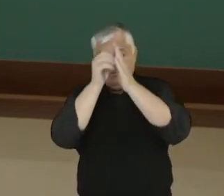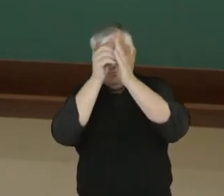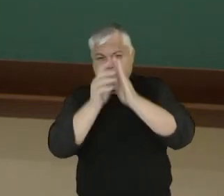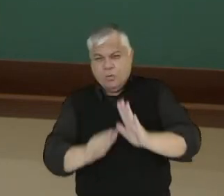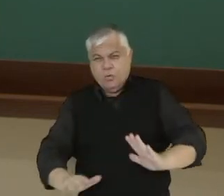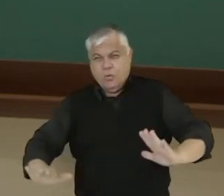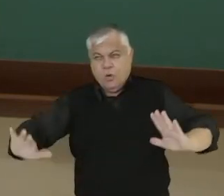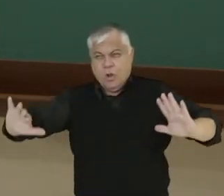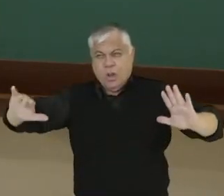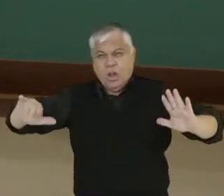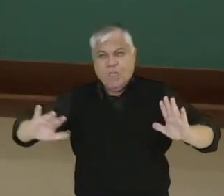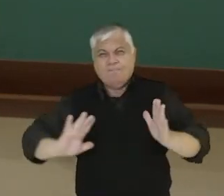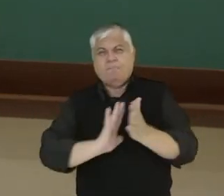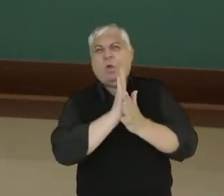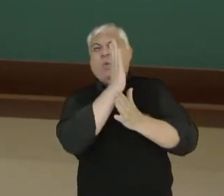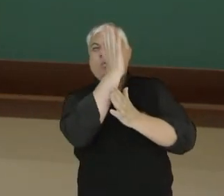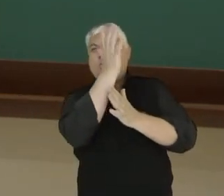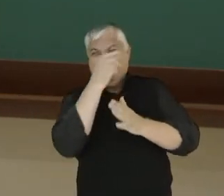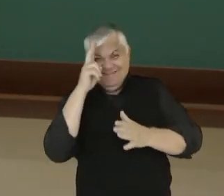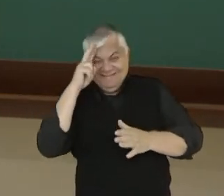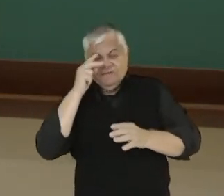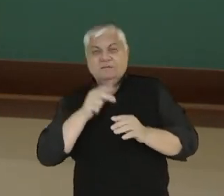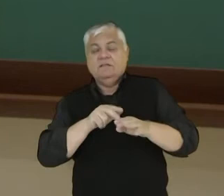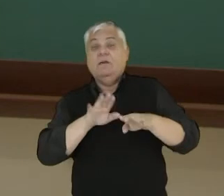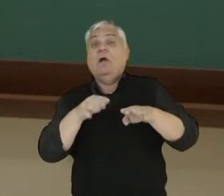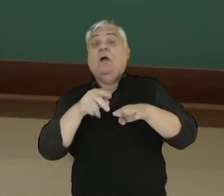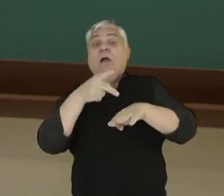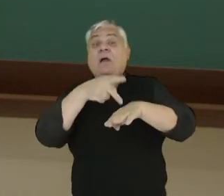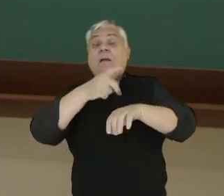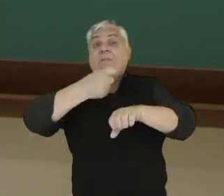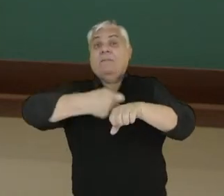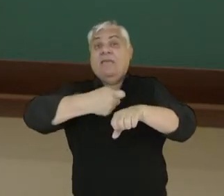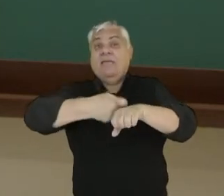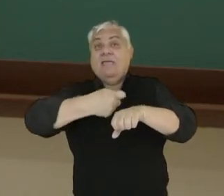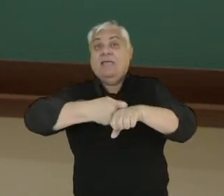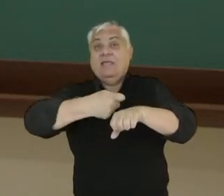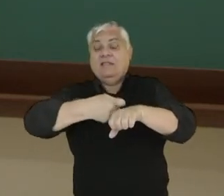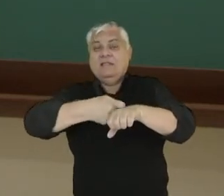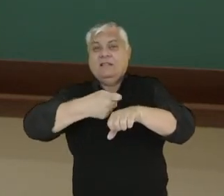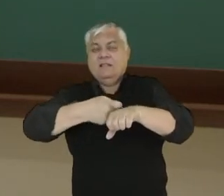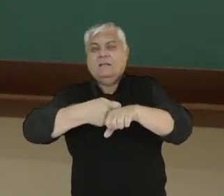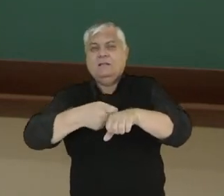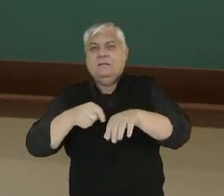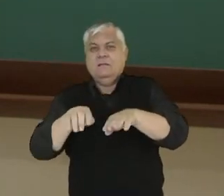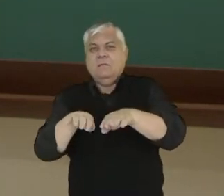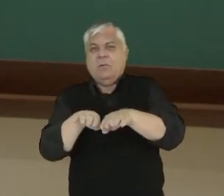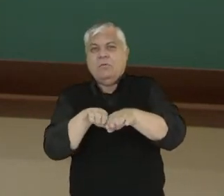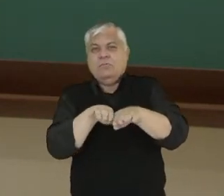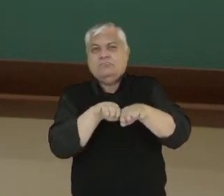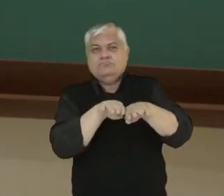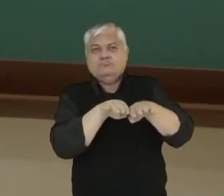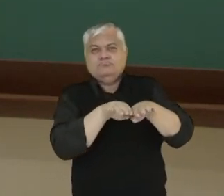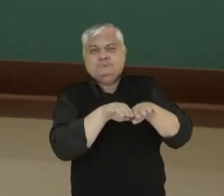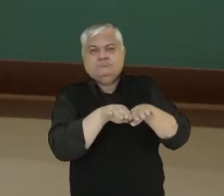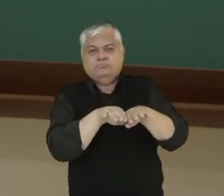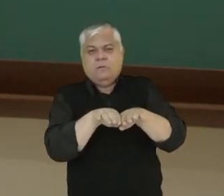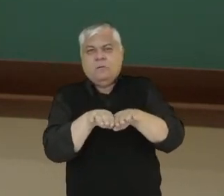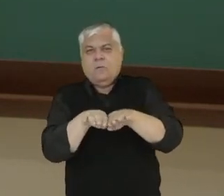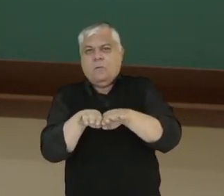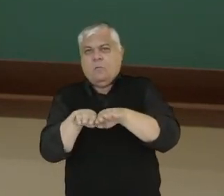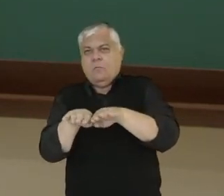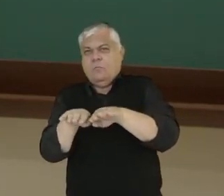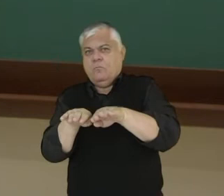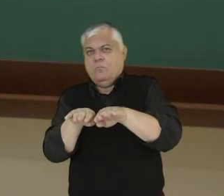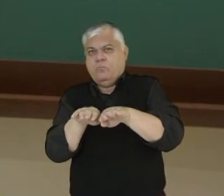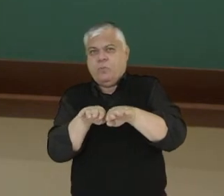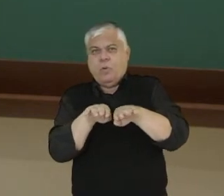lá as placas tectônicas e essas placas, elas estão em movimentos. você pode ter um encontro de placas. Se